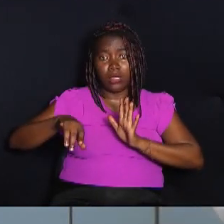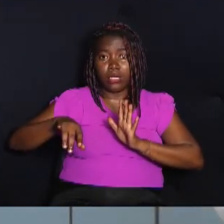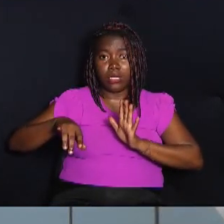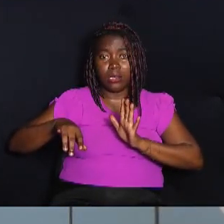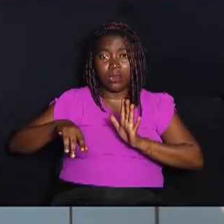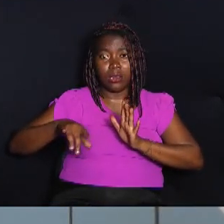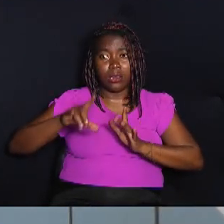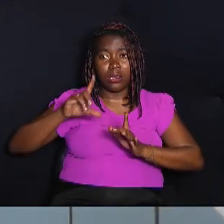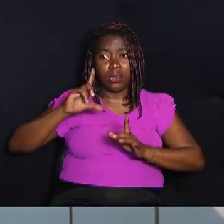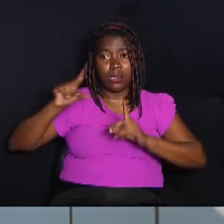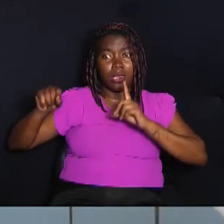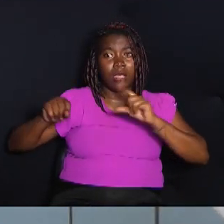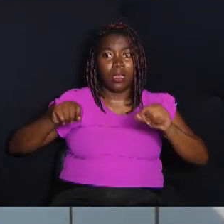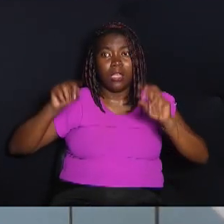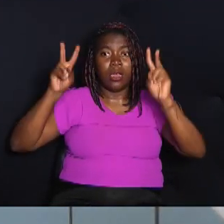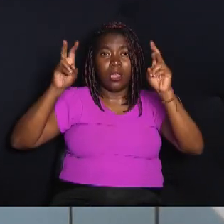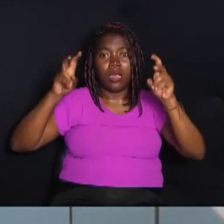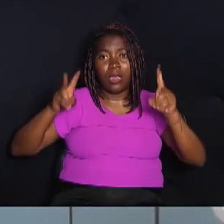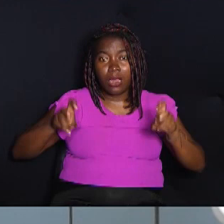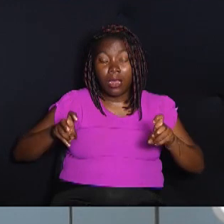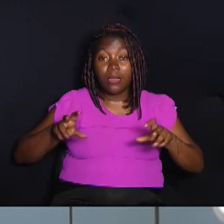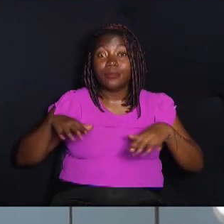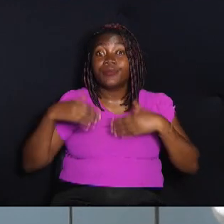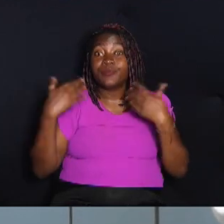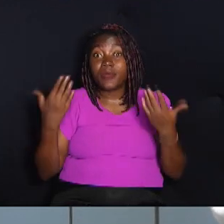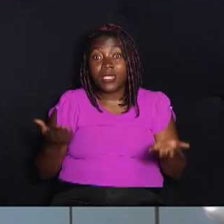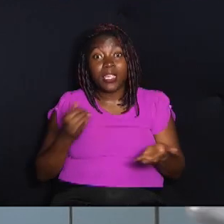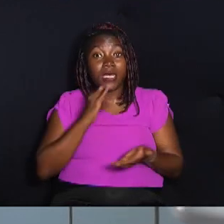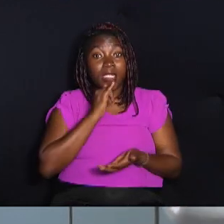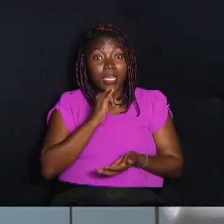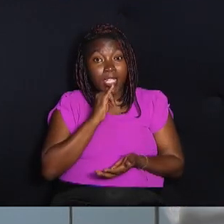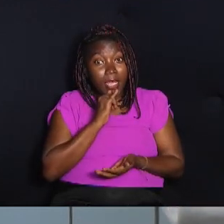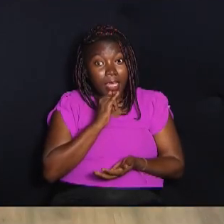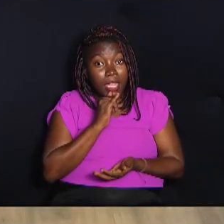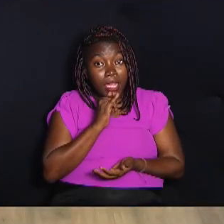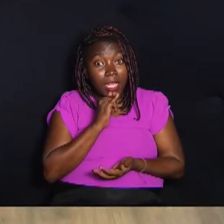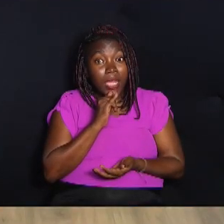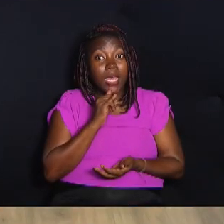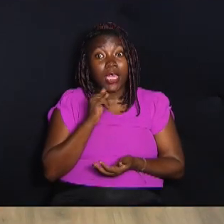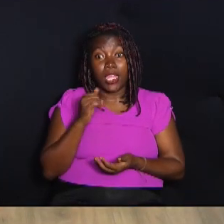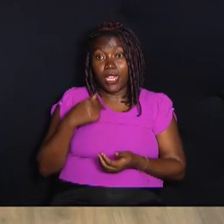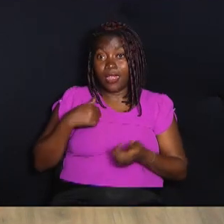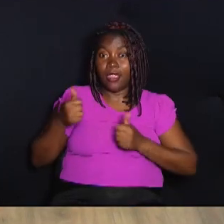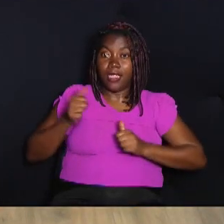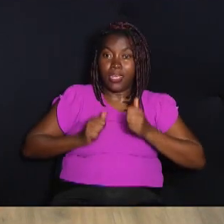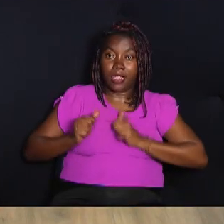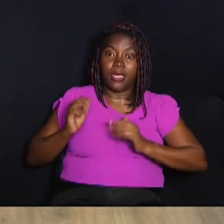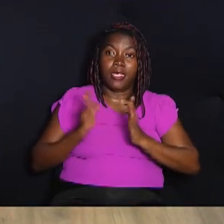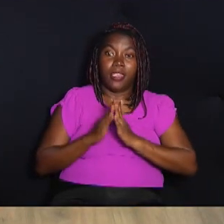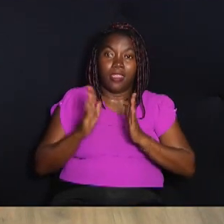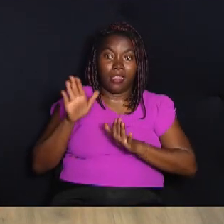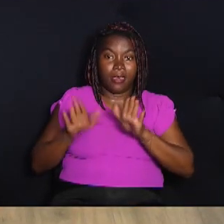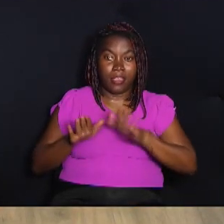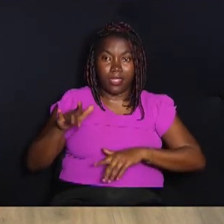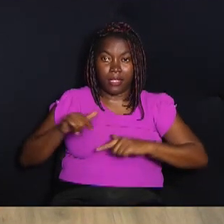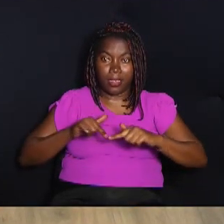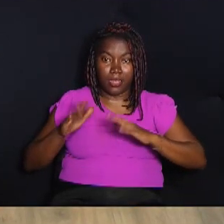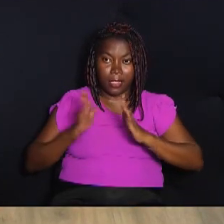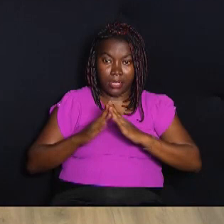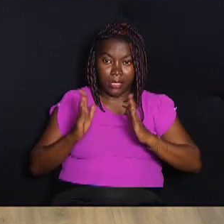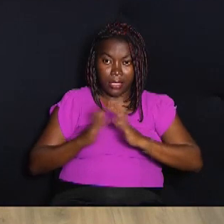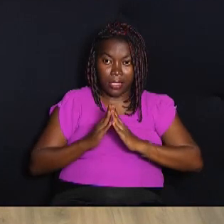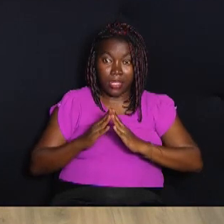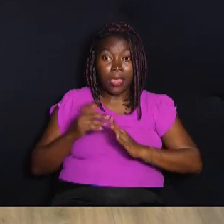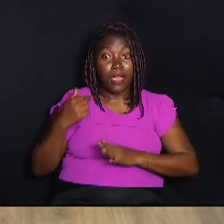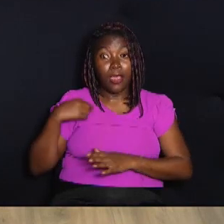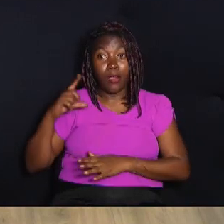saída para essa questão. Eu, por exemplo, quando eu me pego muito ansioso em casa, às vezes a gente está trabalhando em casa, eu vou